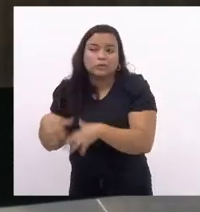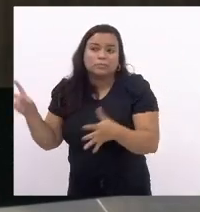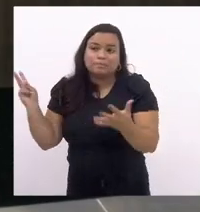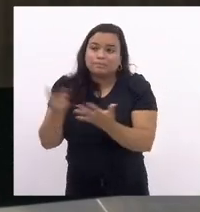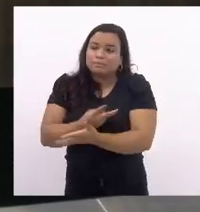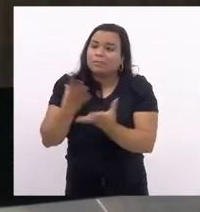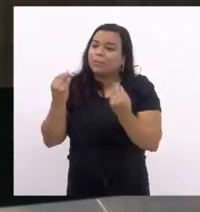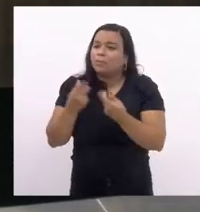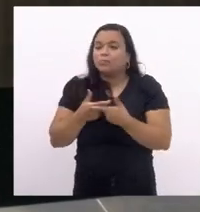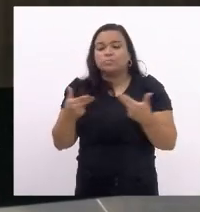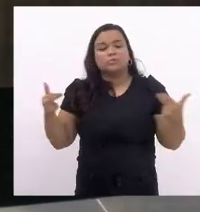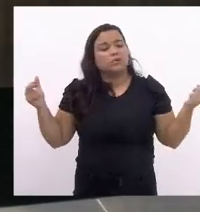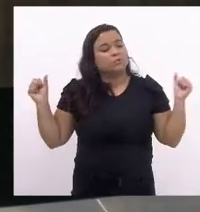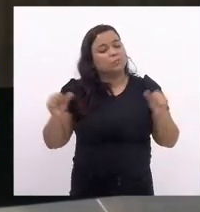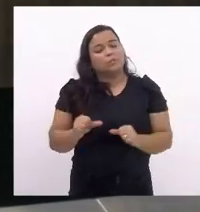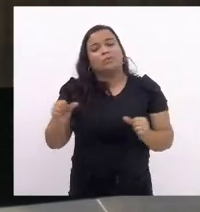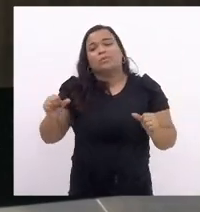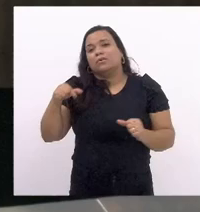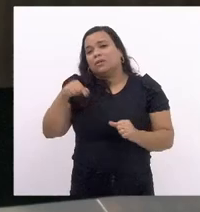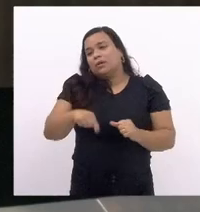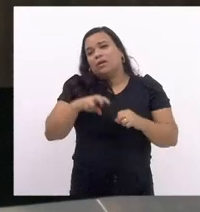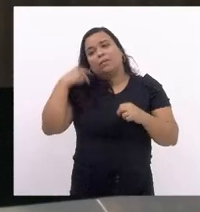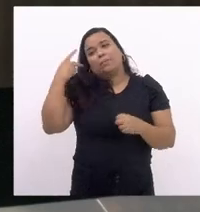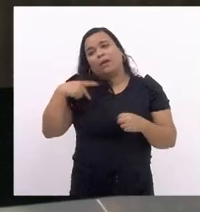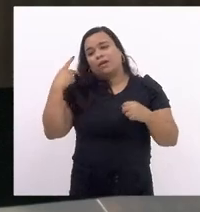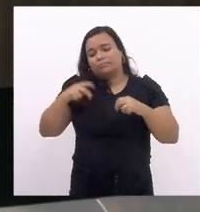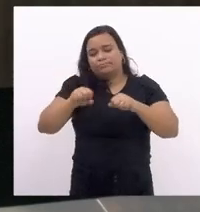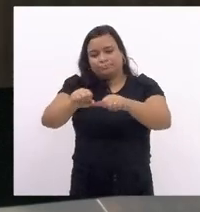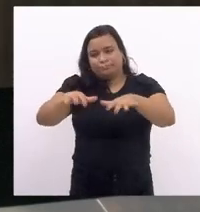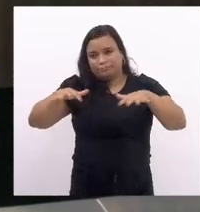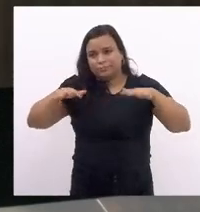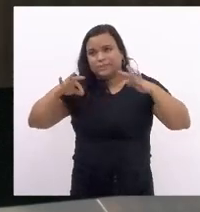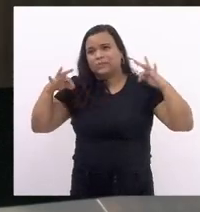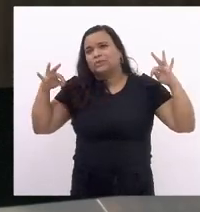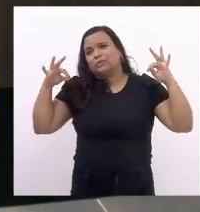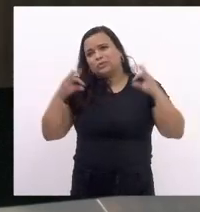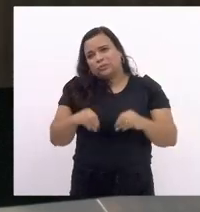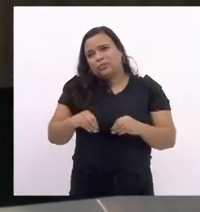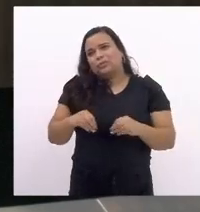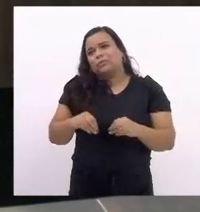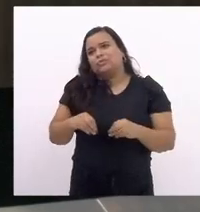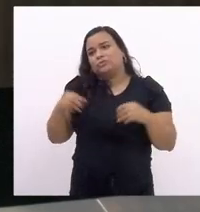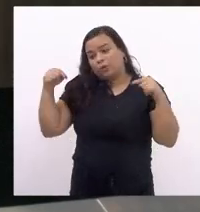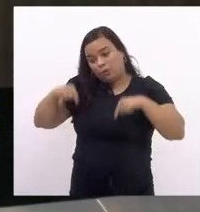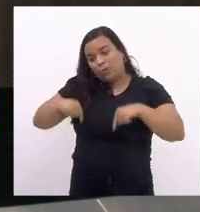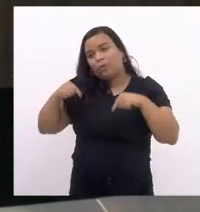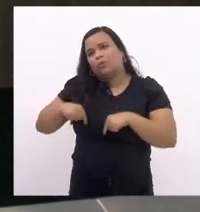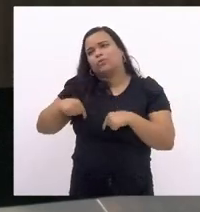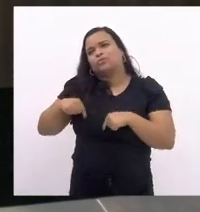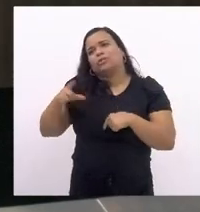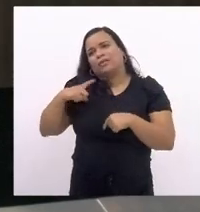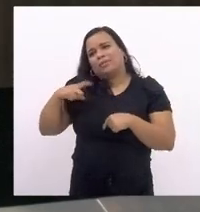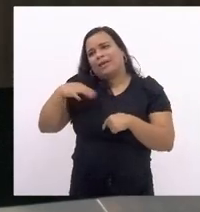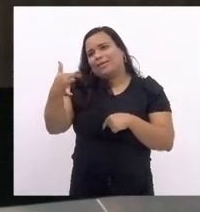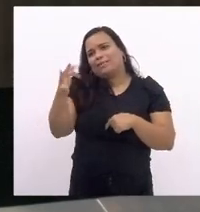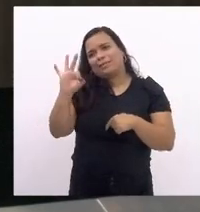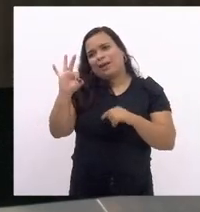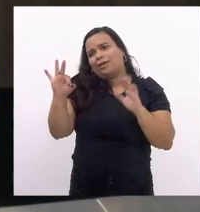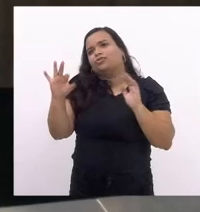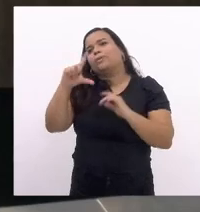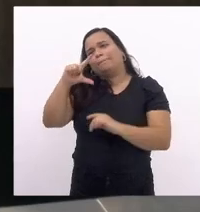Petrópolis, esse plenário em peso, sem dúvida nenhuma, embora hoje sejamos menos de 10 parlamentares